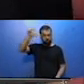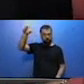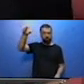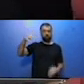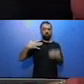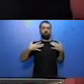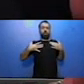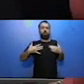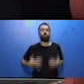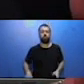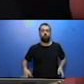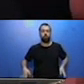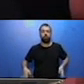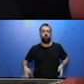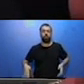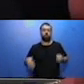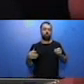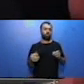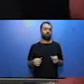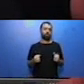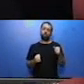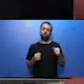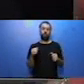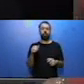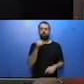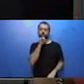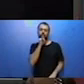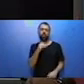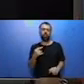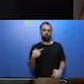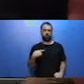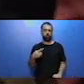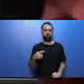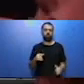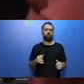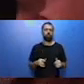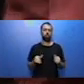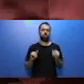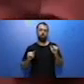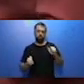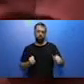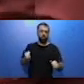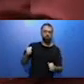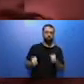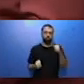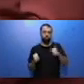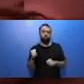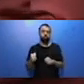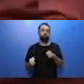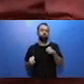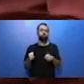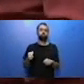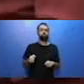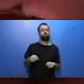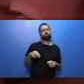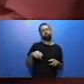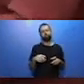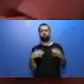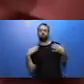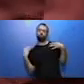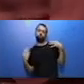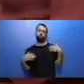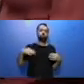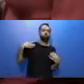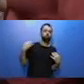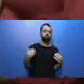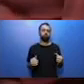exemplo, quando realizamos movimentos ou uma atividade física. Então, saímos para trabalhar, passear, fazer